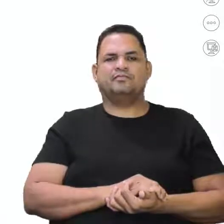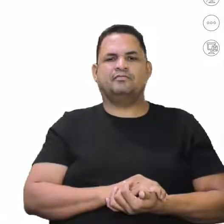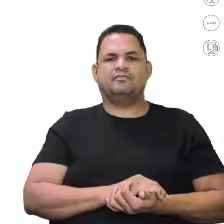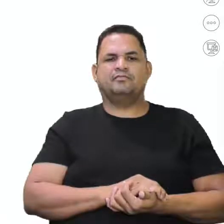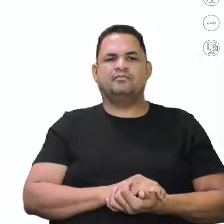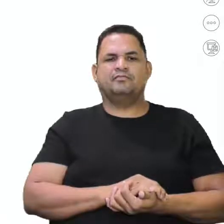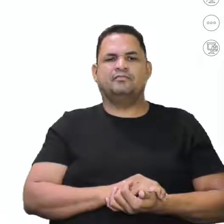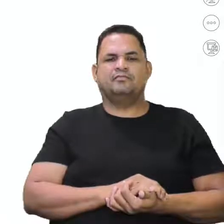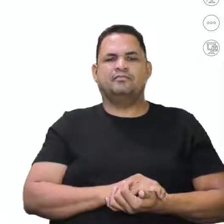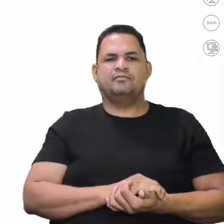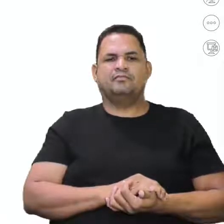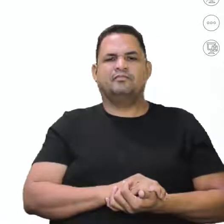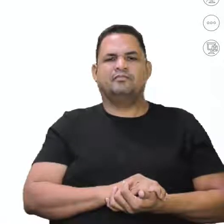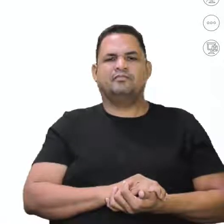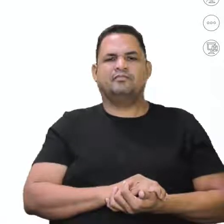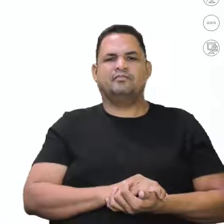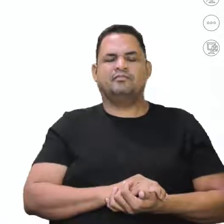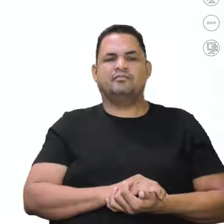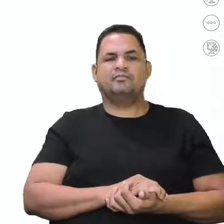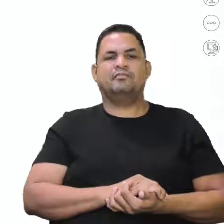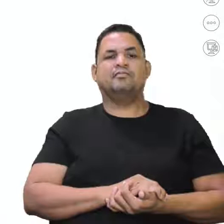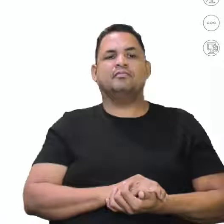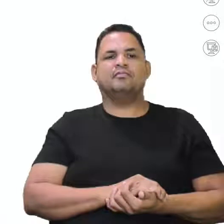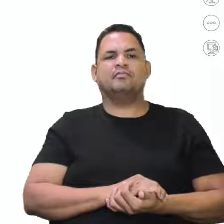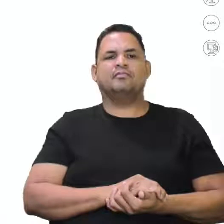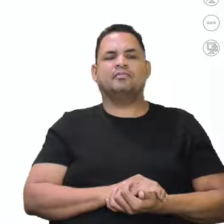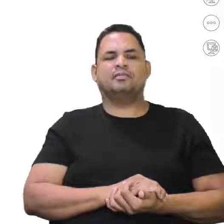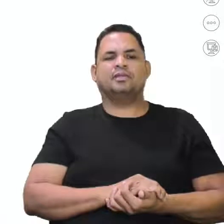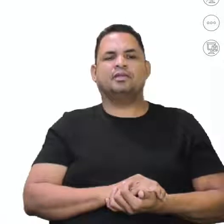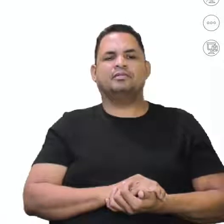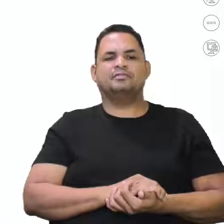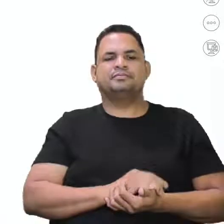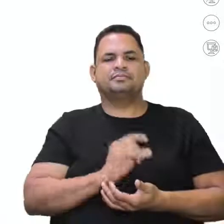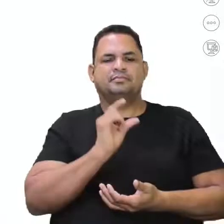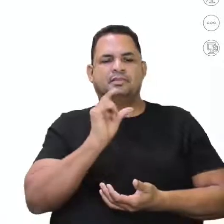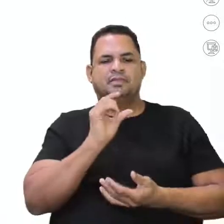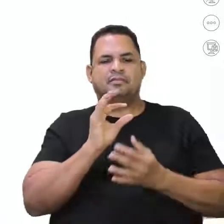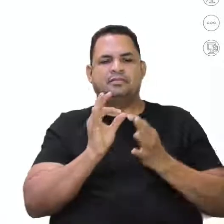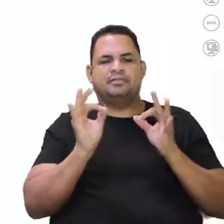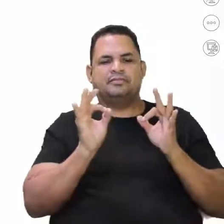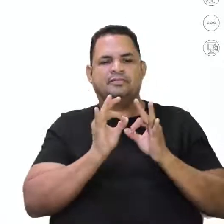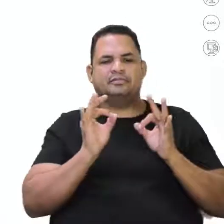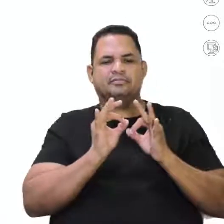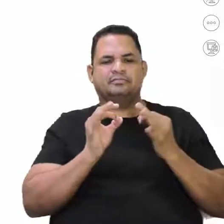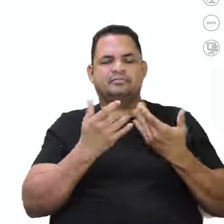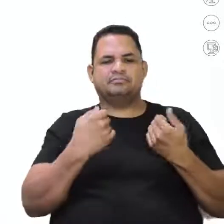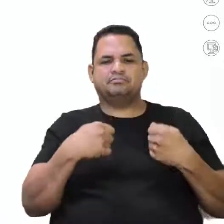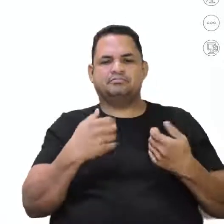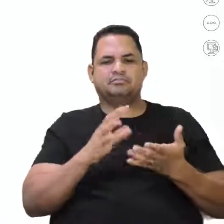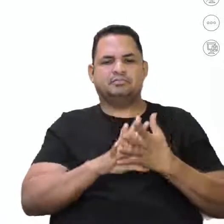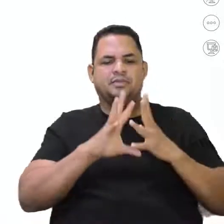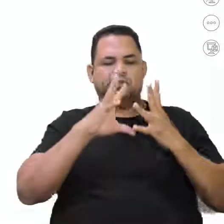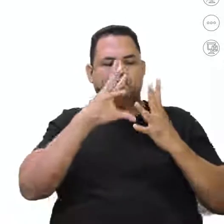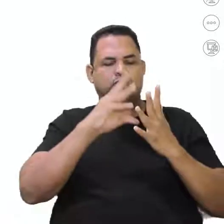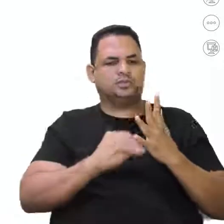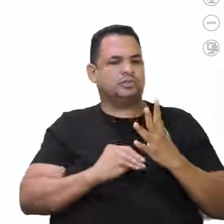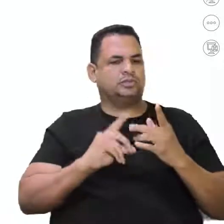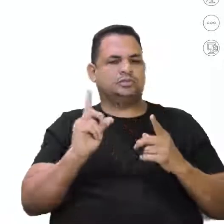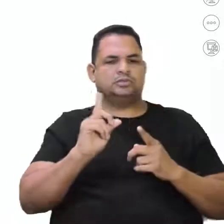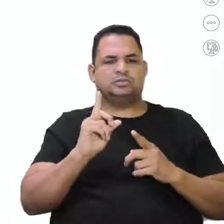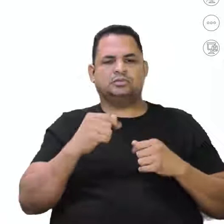love with a particular person. Onde é que tá? Tá aqui a palavra perfect, bem aqui, achei. Não preciso ler tudo o texto. Olha